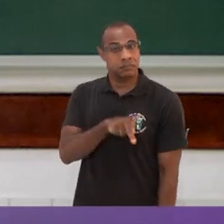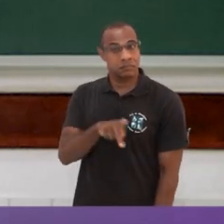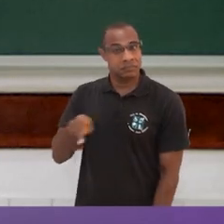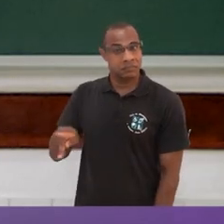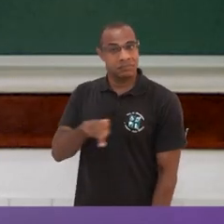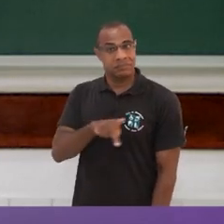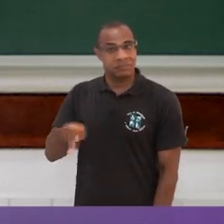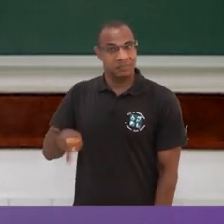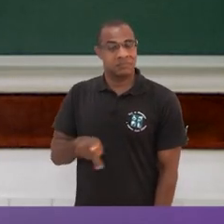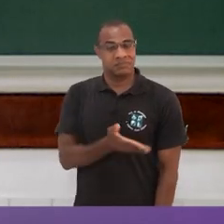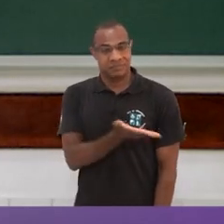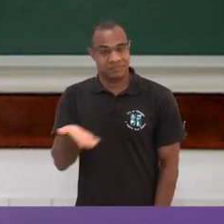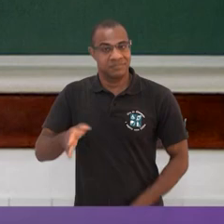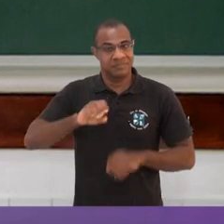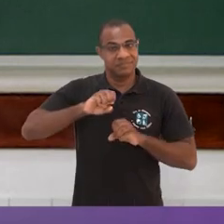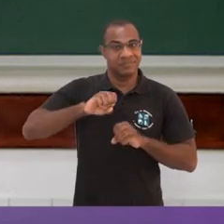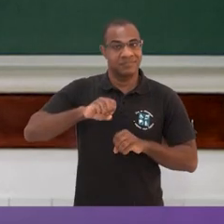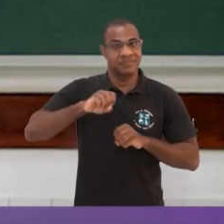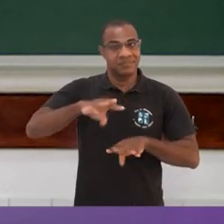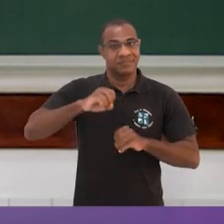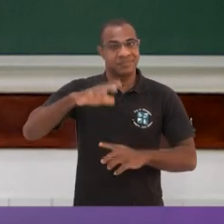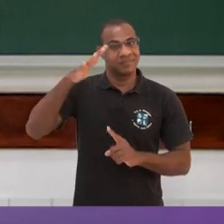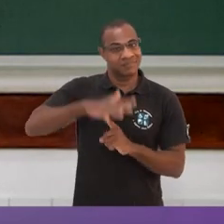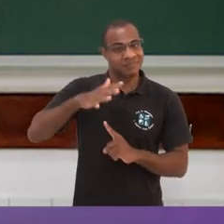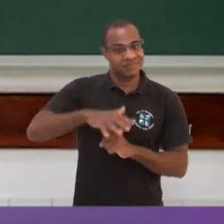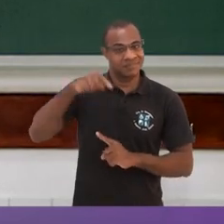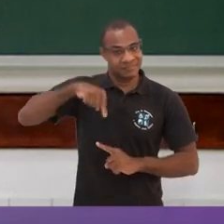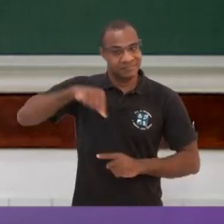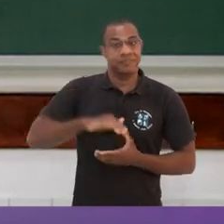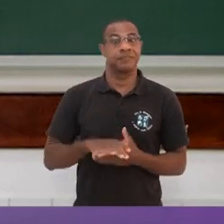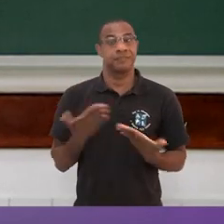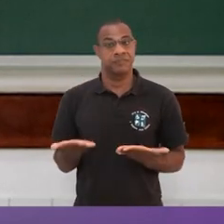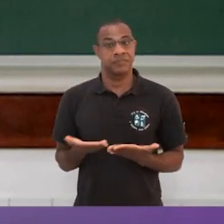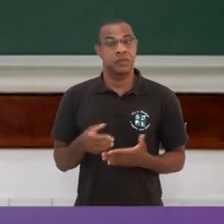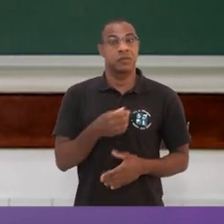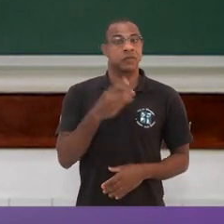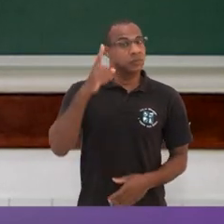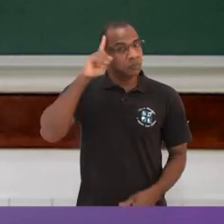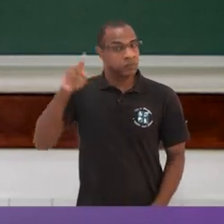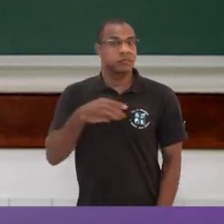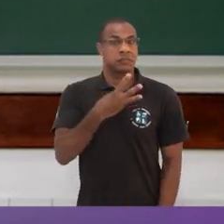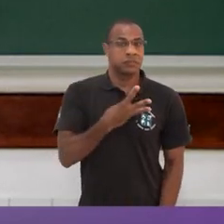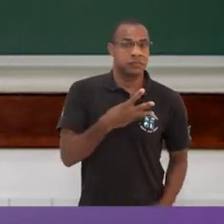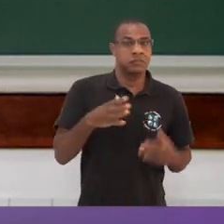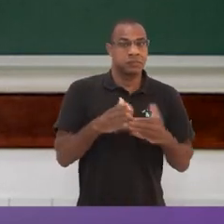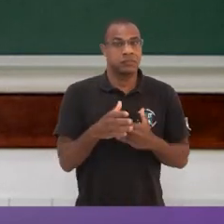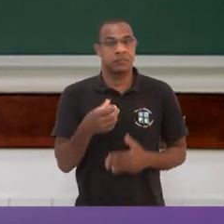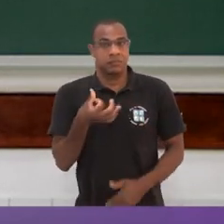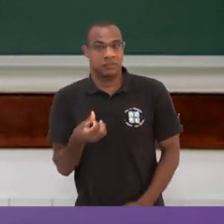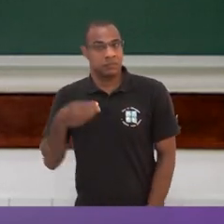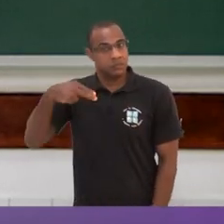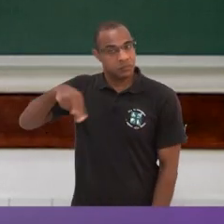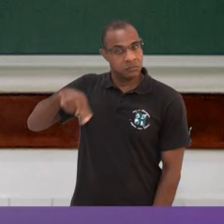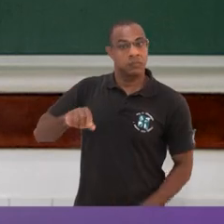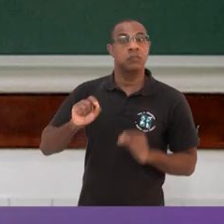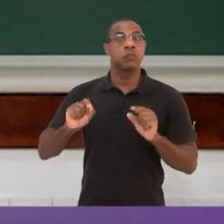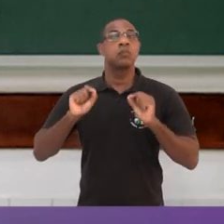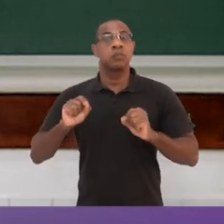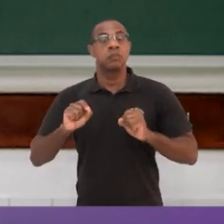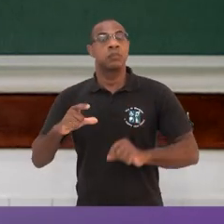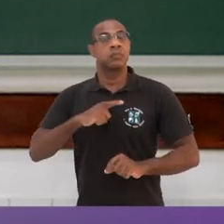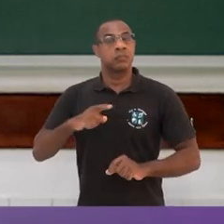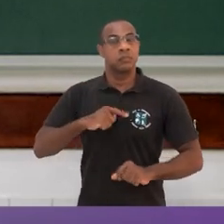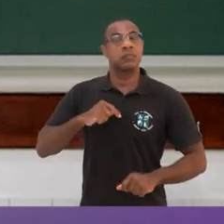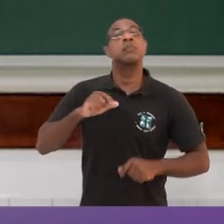professor, professora da Rede Estadual de Ensino. Entre os dias 3 a 6 de novembro,